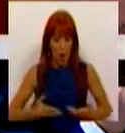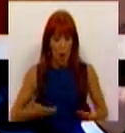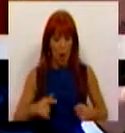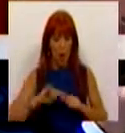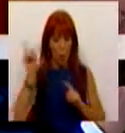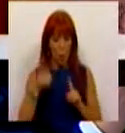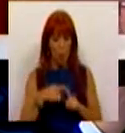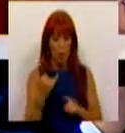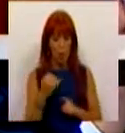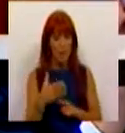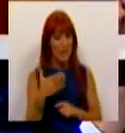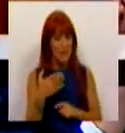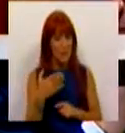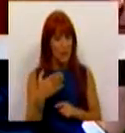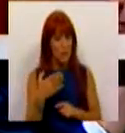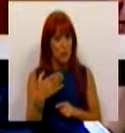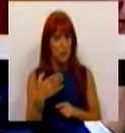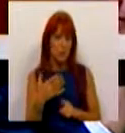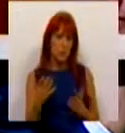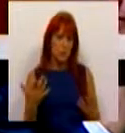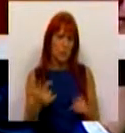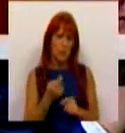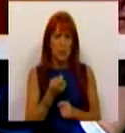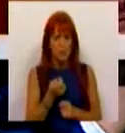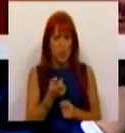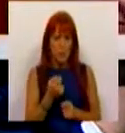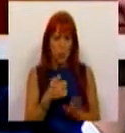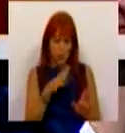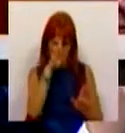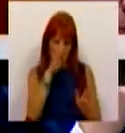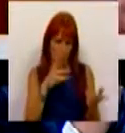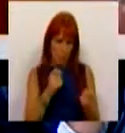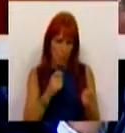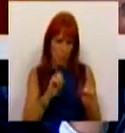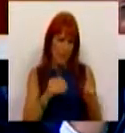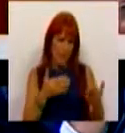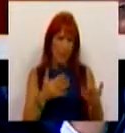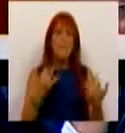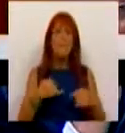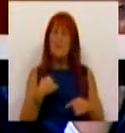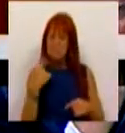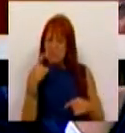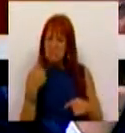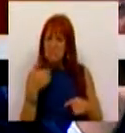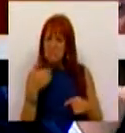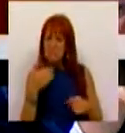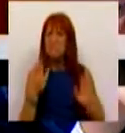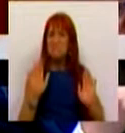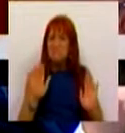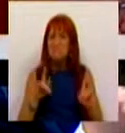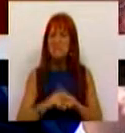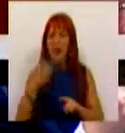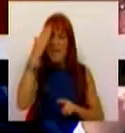para 2017 são necessariamente ainda preliminares. Mas tudo indica que